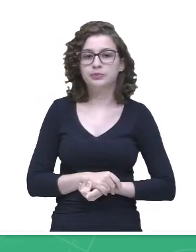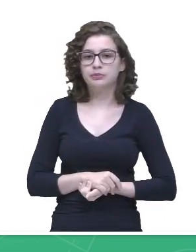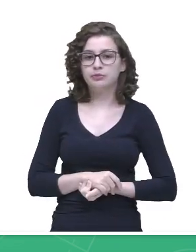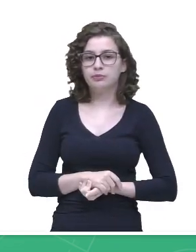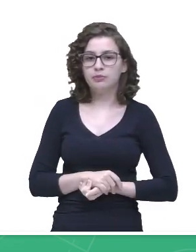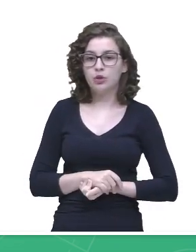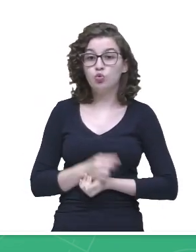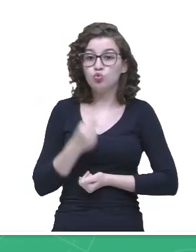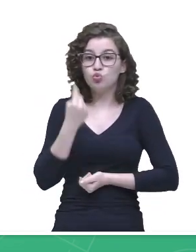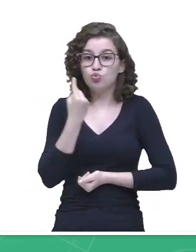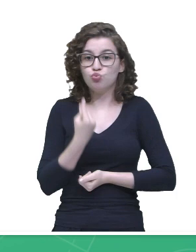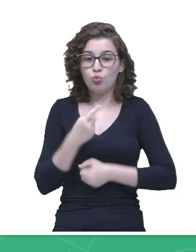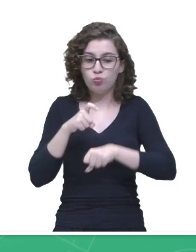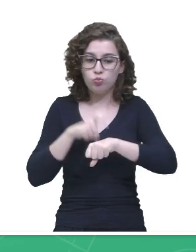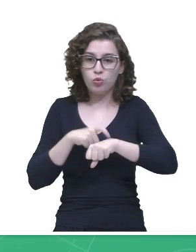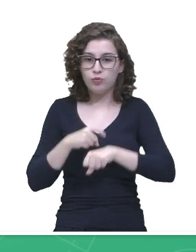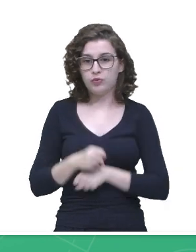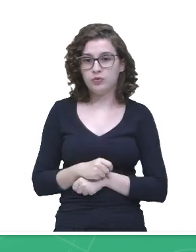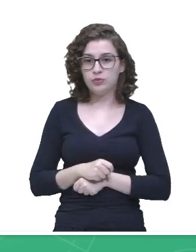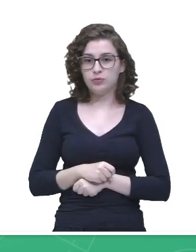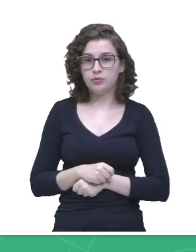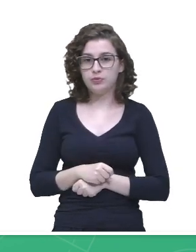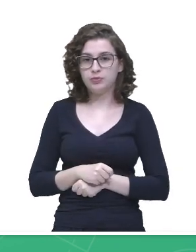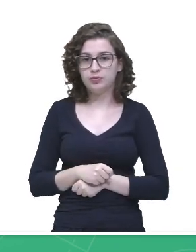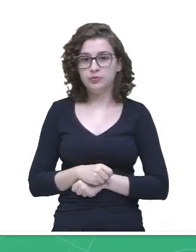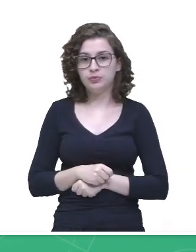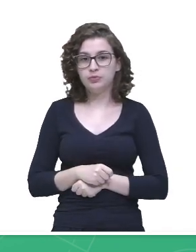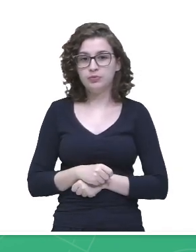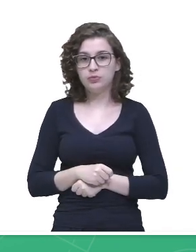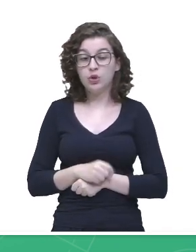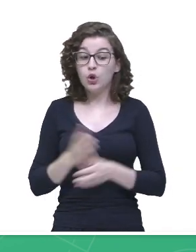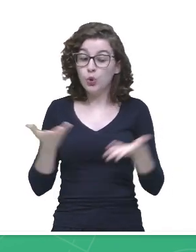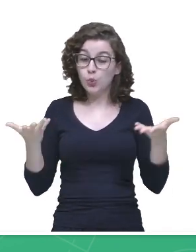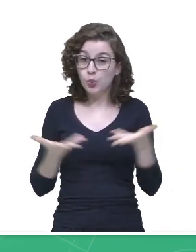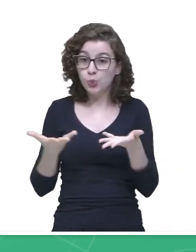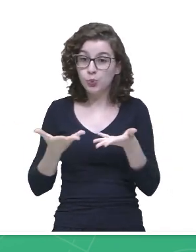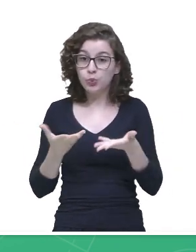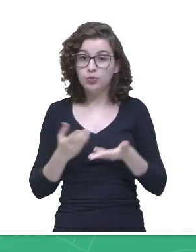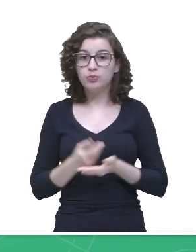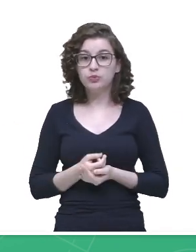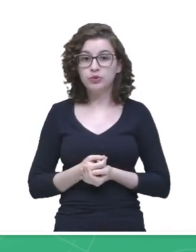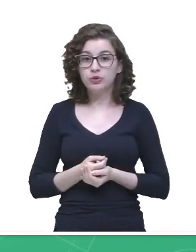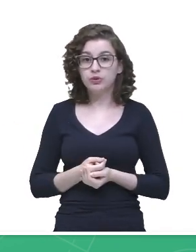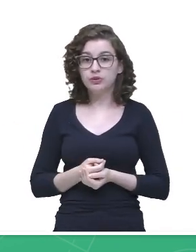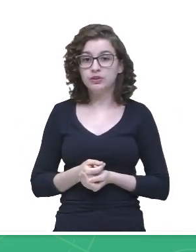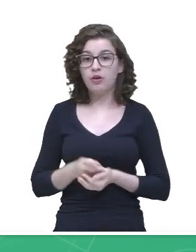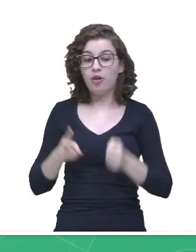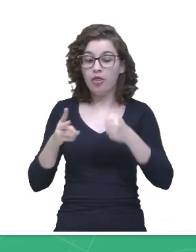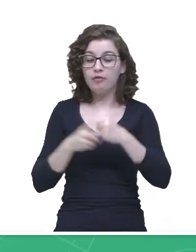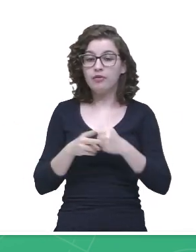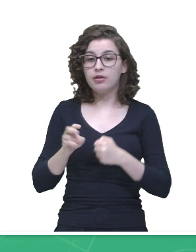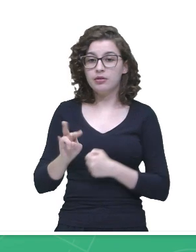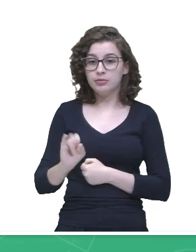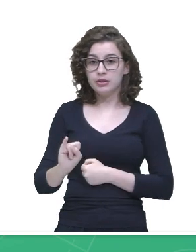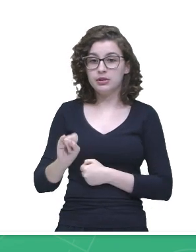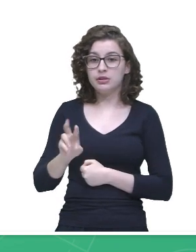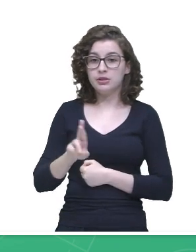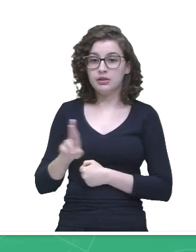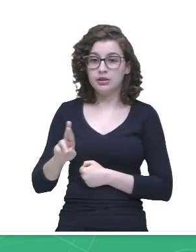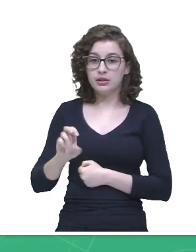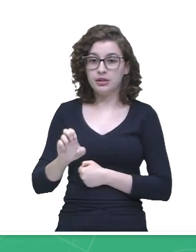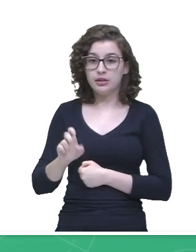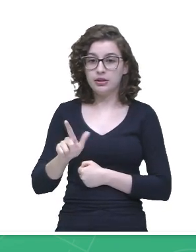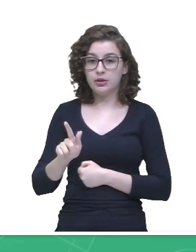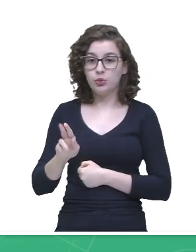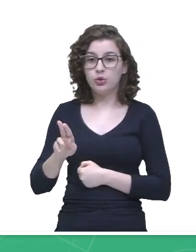tempo verbal. Pretérito perfecto compuesto. E hoje, nada de verbo regular, somente os irregulares. Vai ser bom.